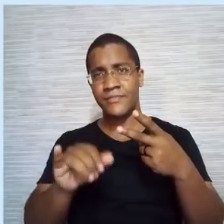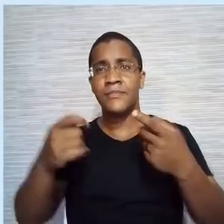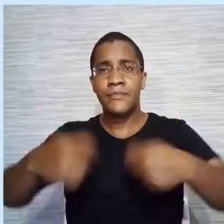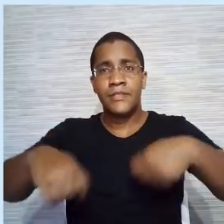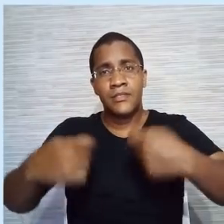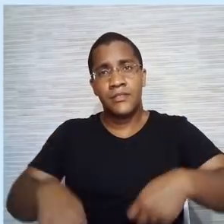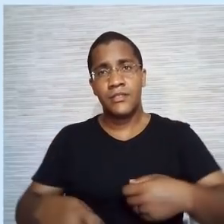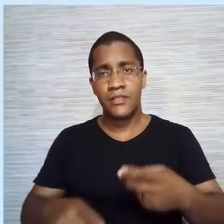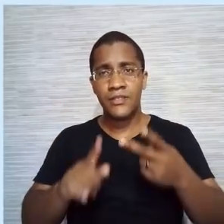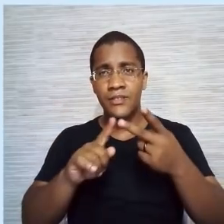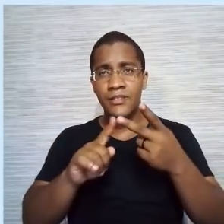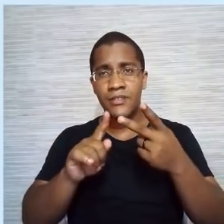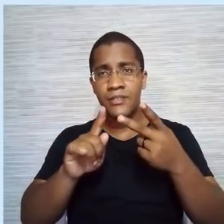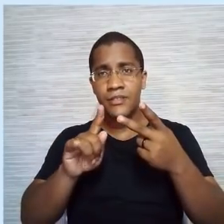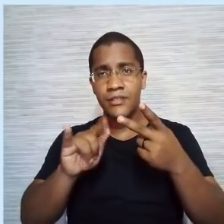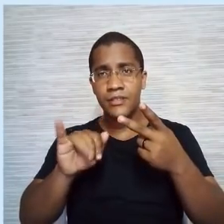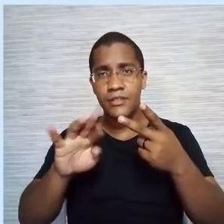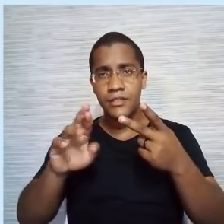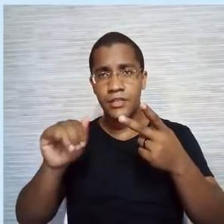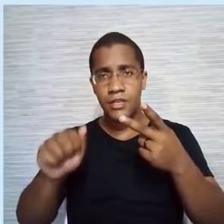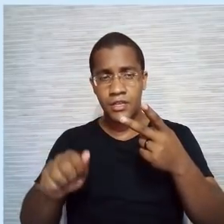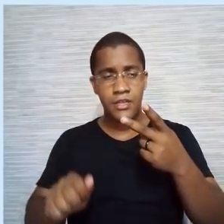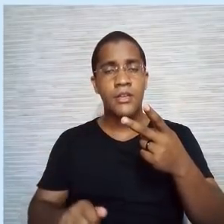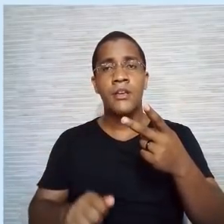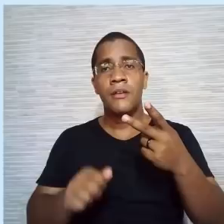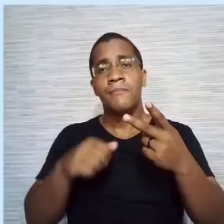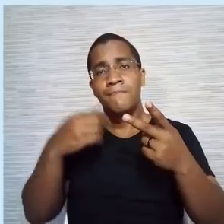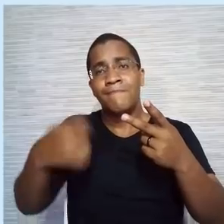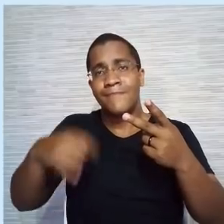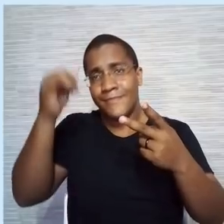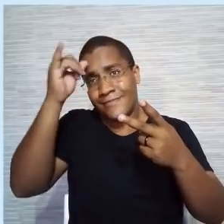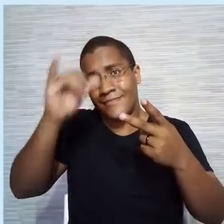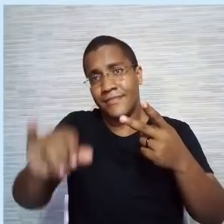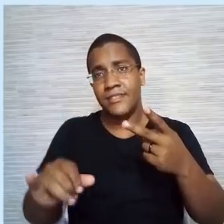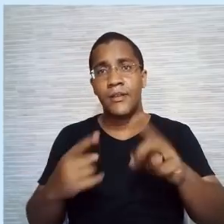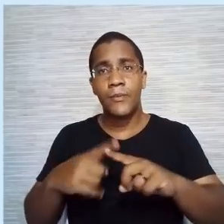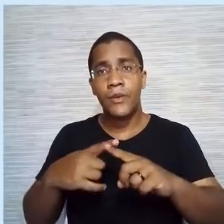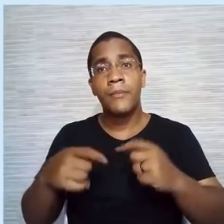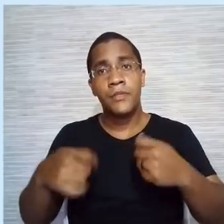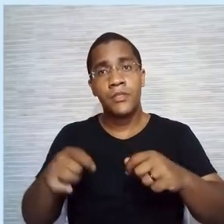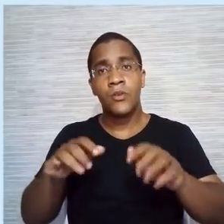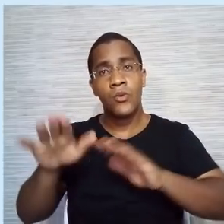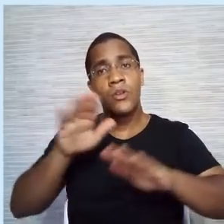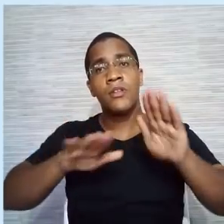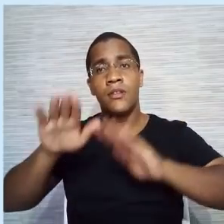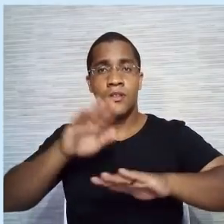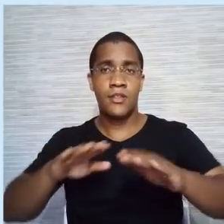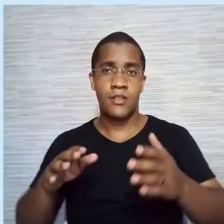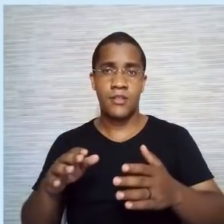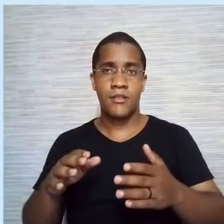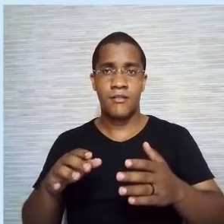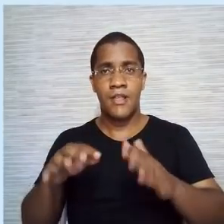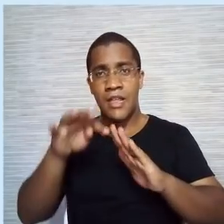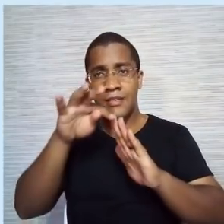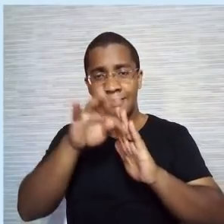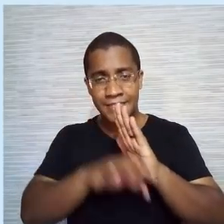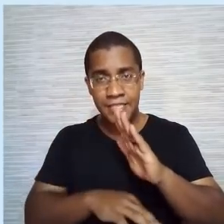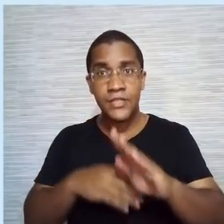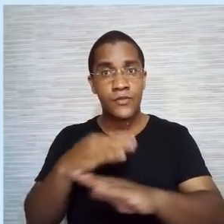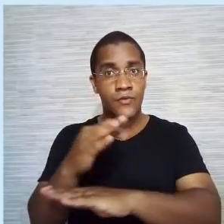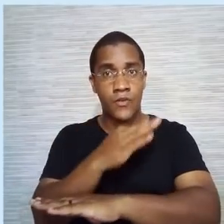dentro de um trabalho científico que requer um cuidado maior com a linguagem é essencial.